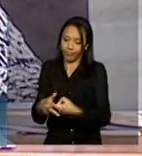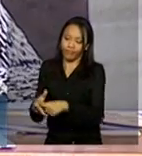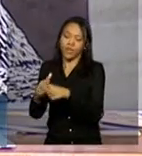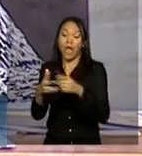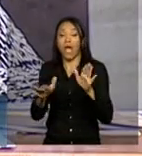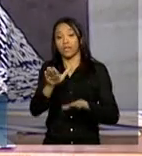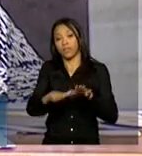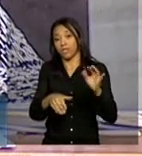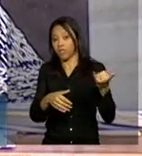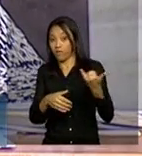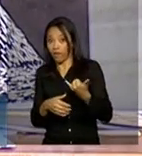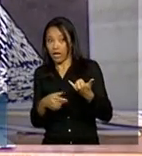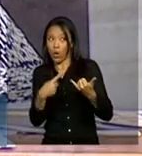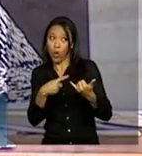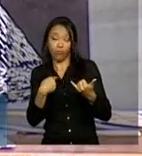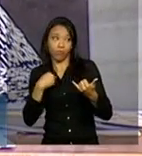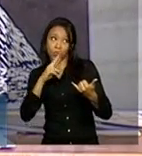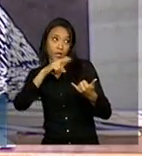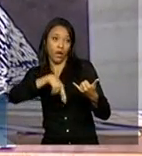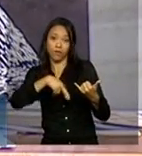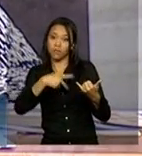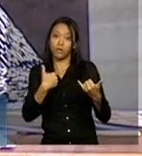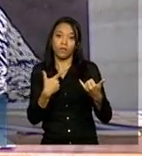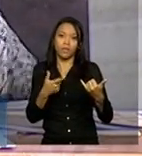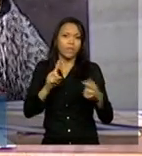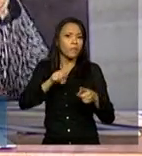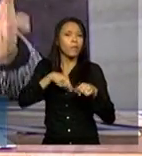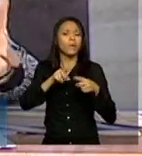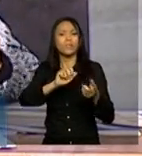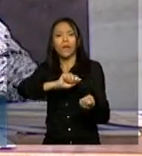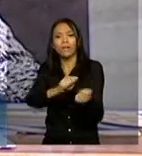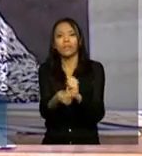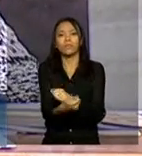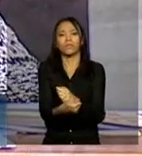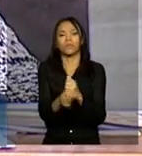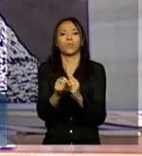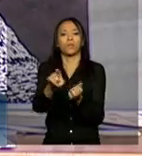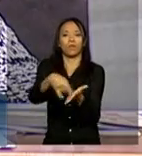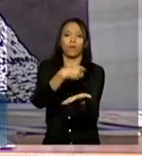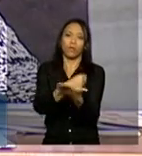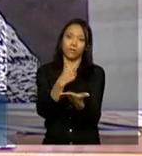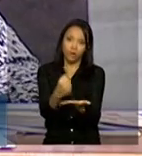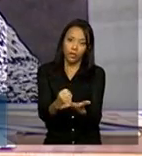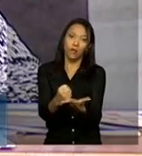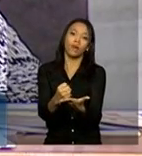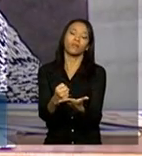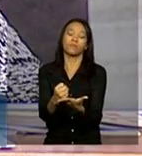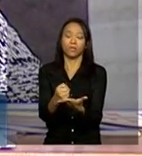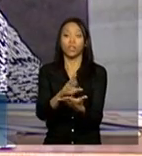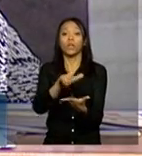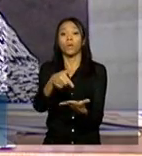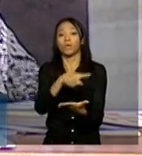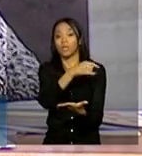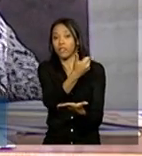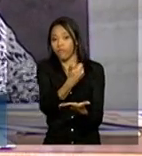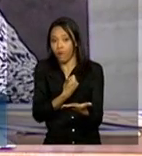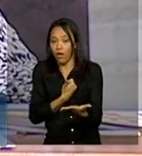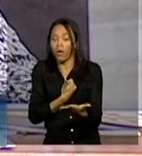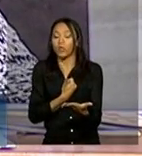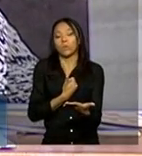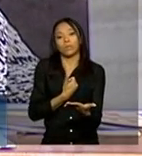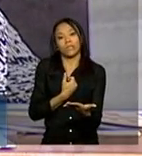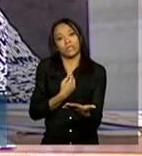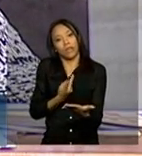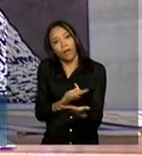nós ajustando contratos quando os pontos levantados pelo TCU